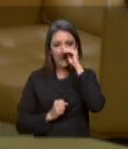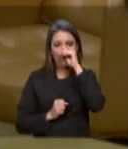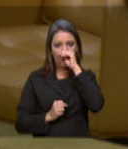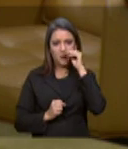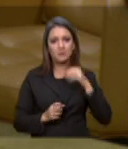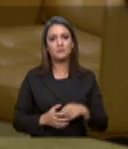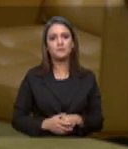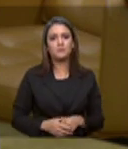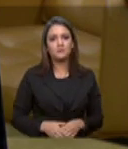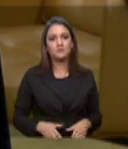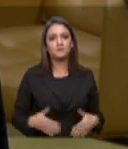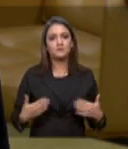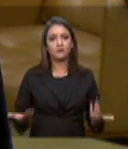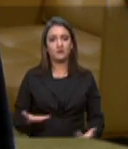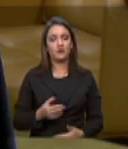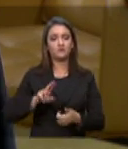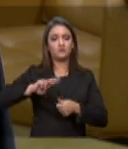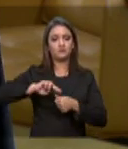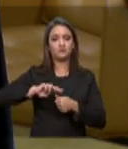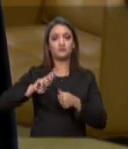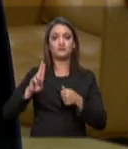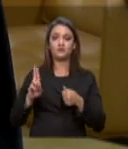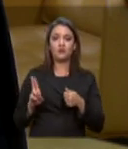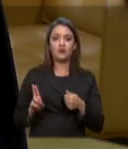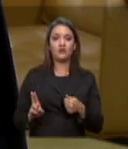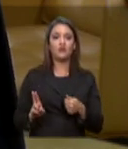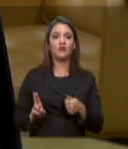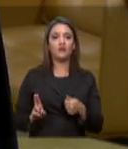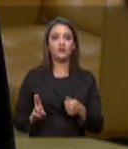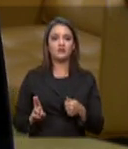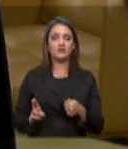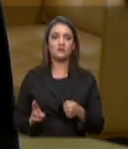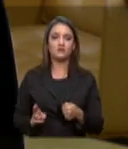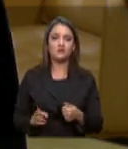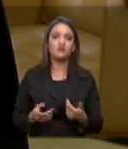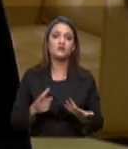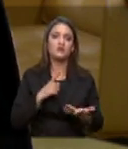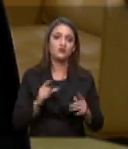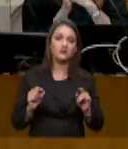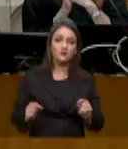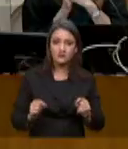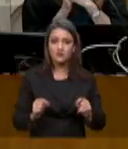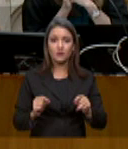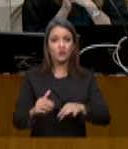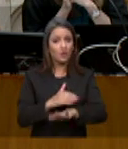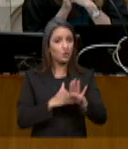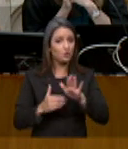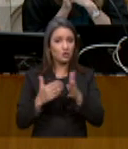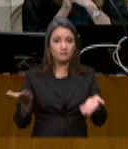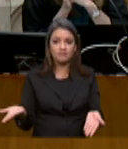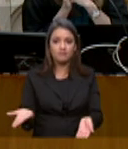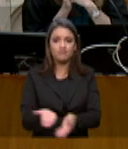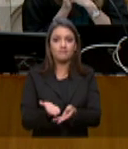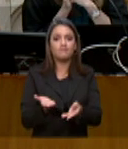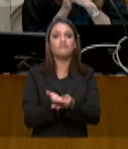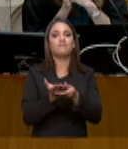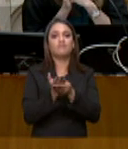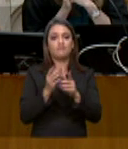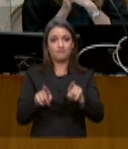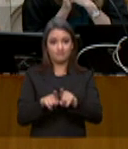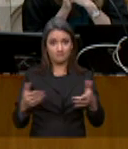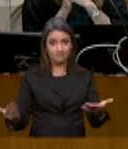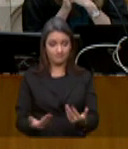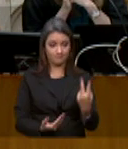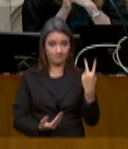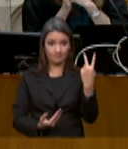De início, a Advocacia Geral da União, excelências, vem destacar que mesmo o cabimento de todas estas ações, e neste caso específico